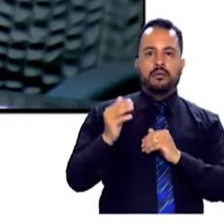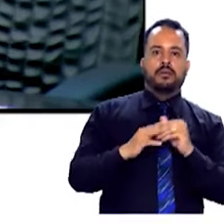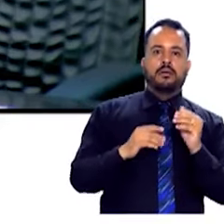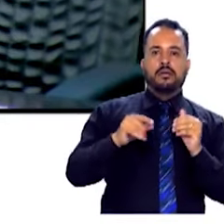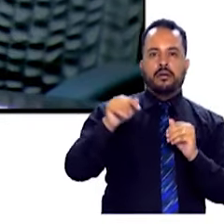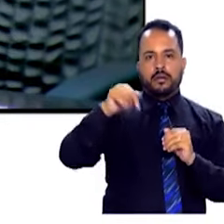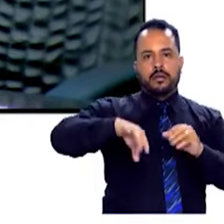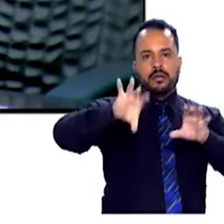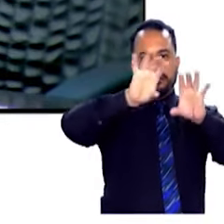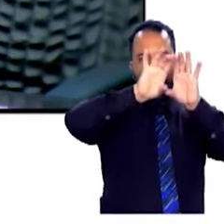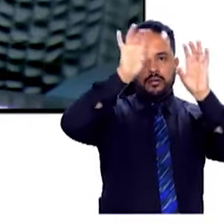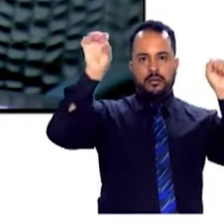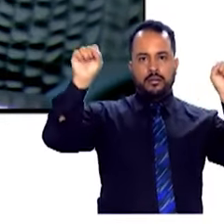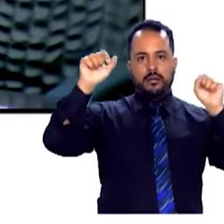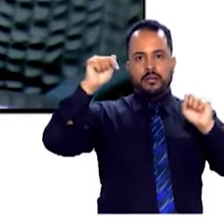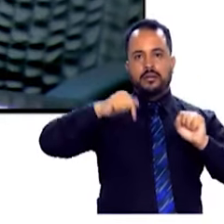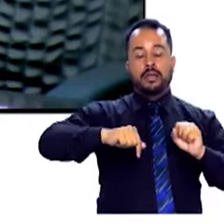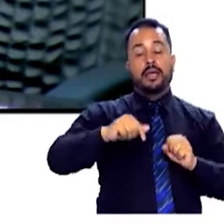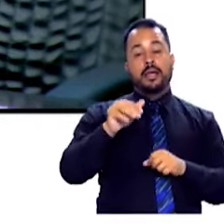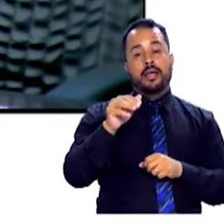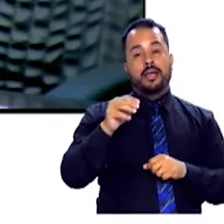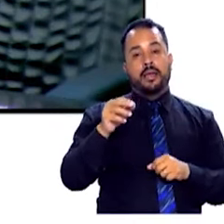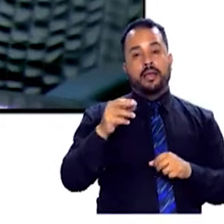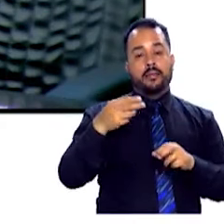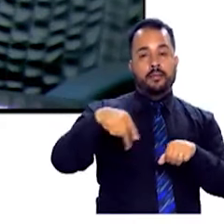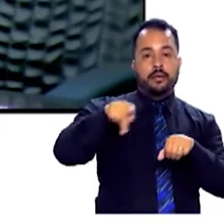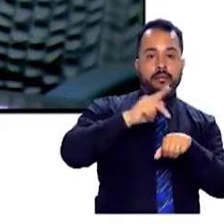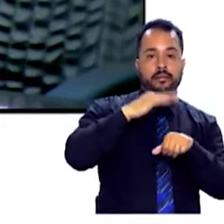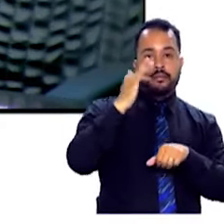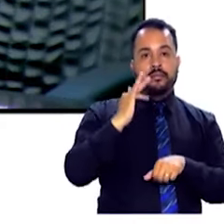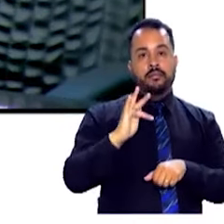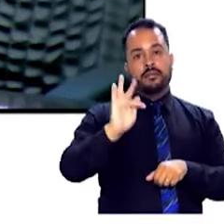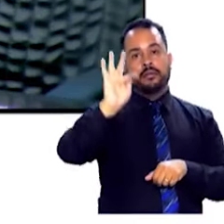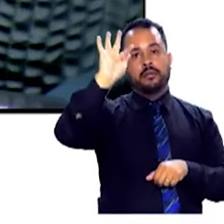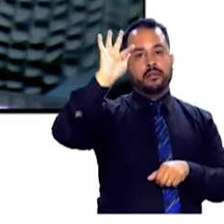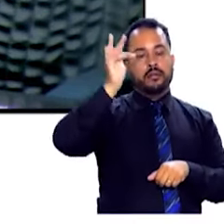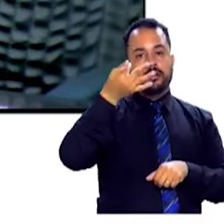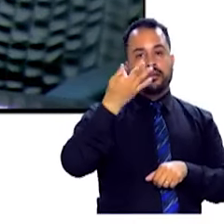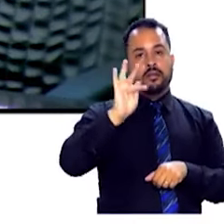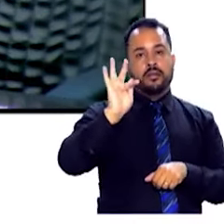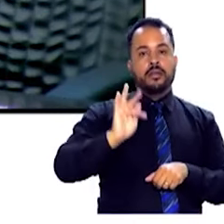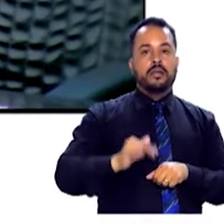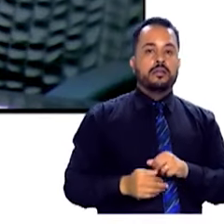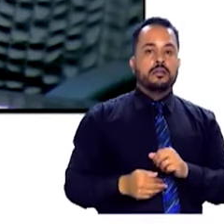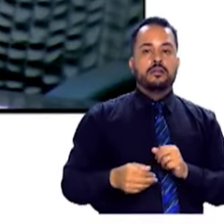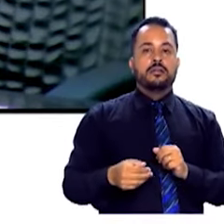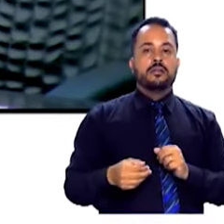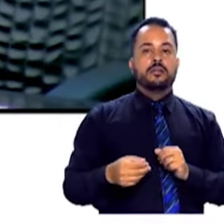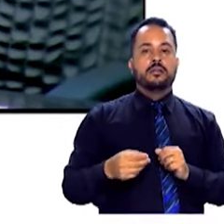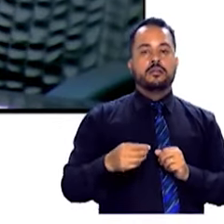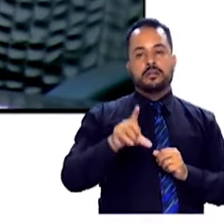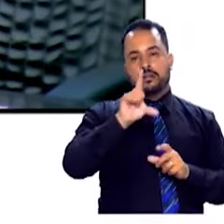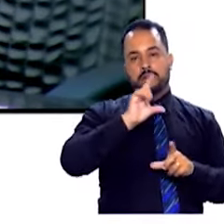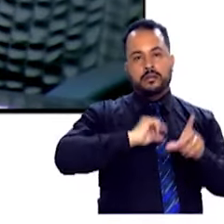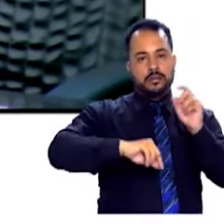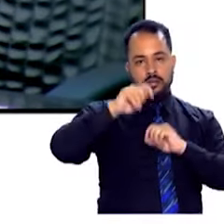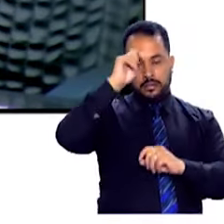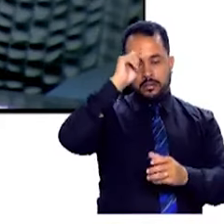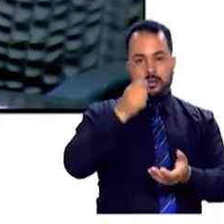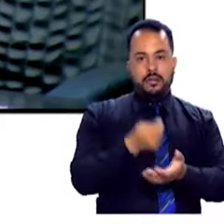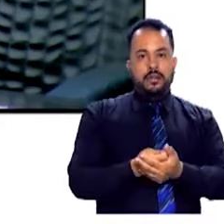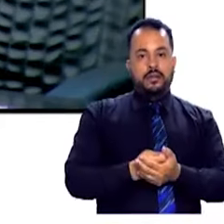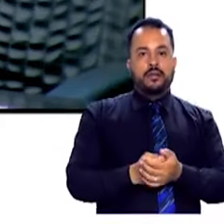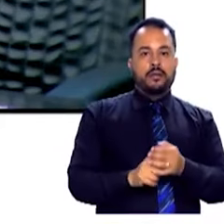exemplo o caso da França né todos esses filtros são muito objetivos são fixos são estáveis são previsíveis são controláveis